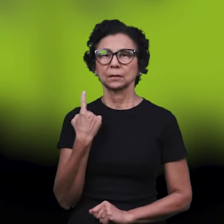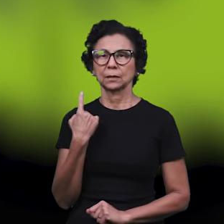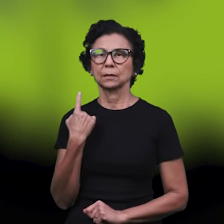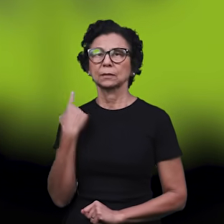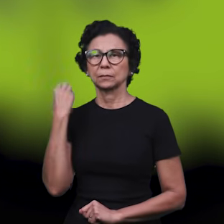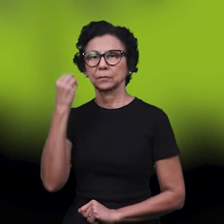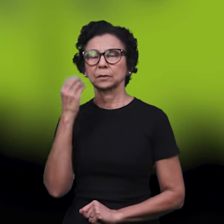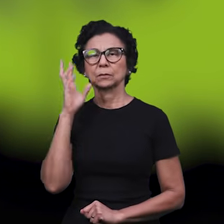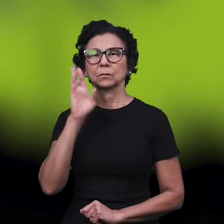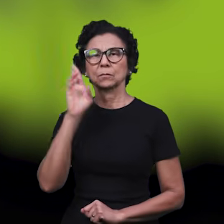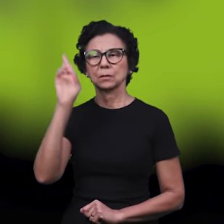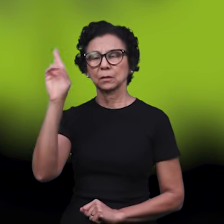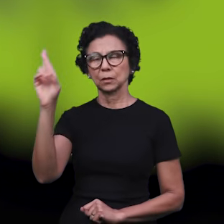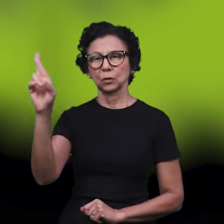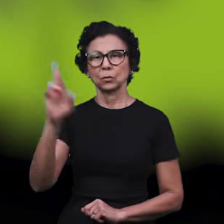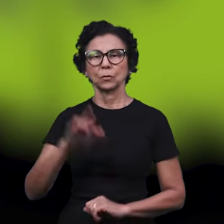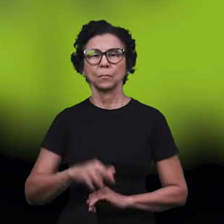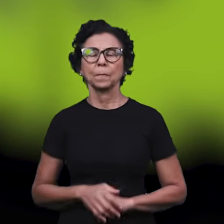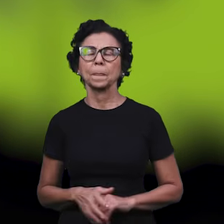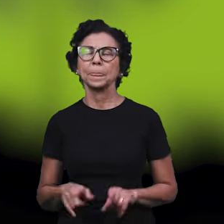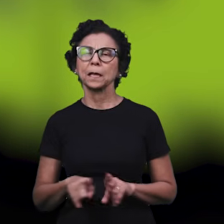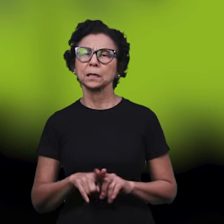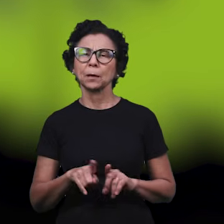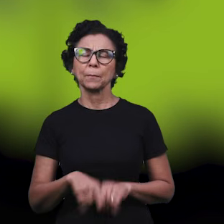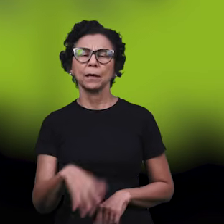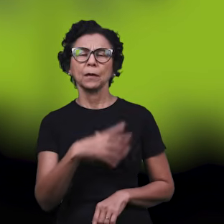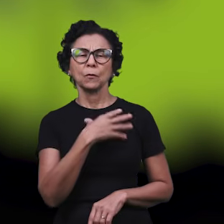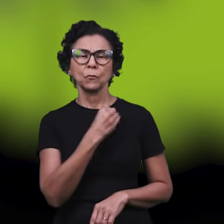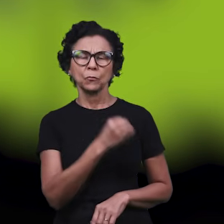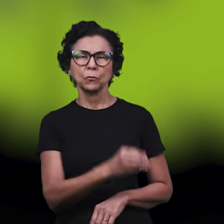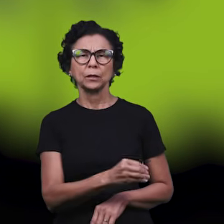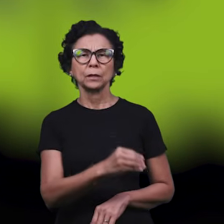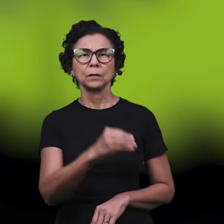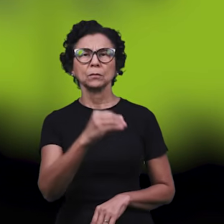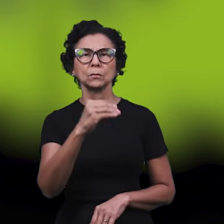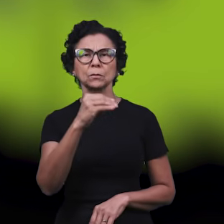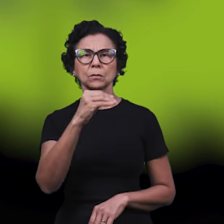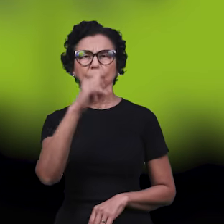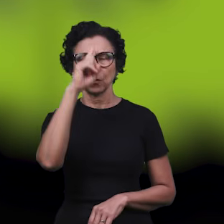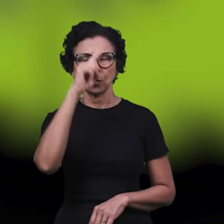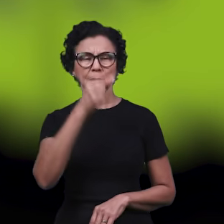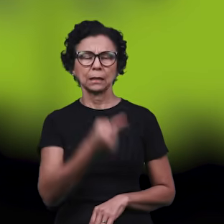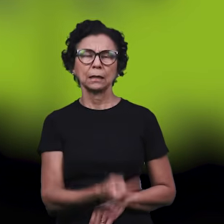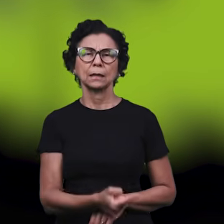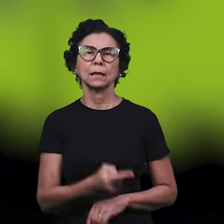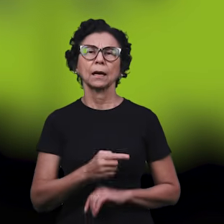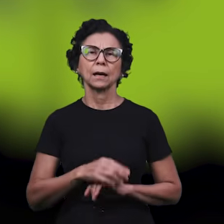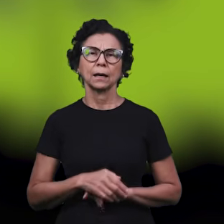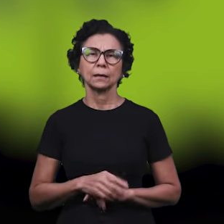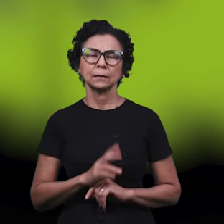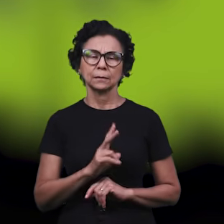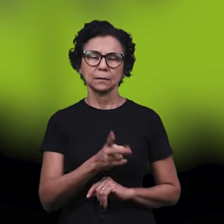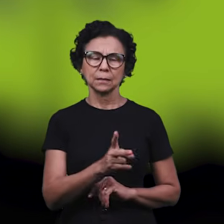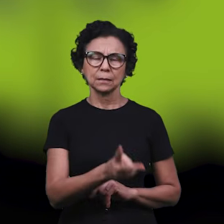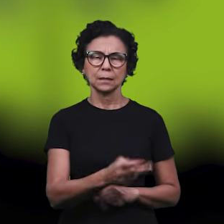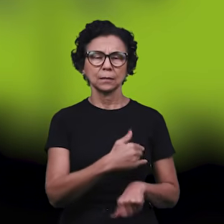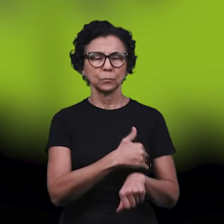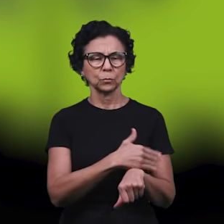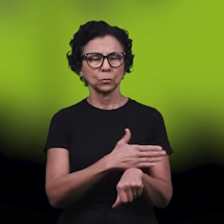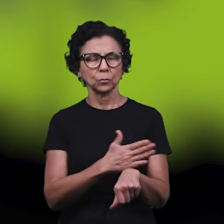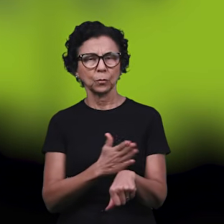o Senhor. E as intimarás aos teus filhos, e delas falarás, assentado em tua casa, e andando pelo caminho,